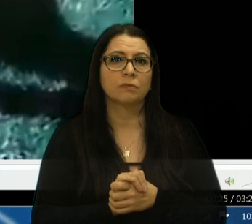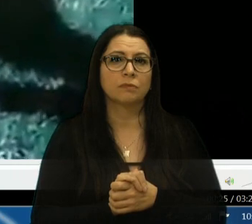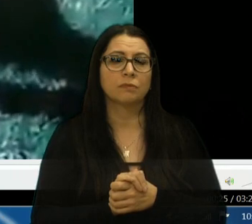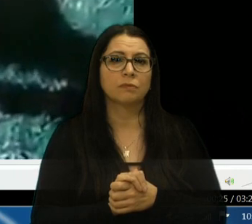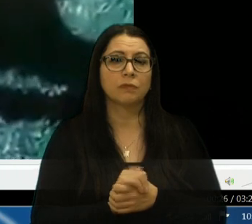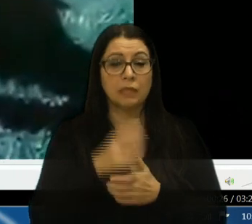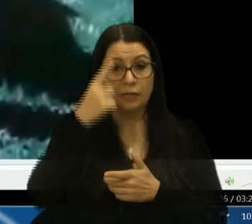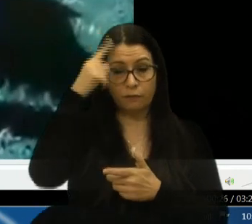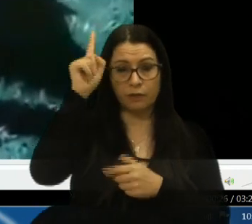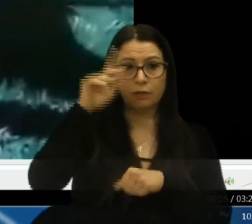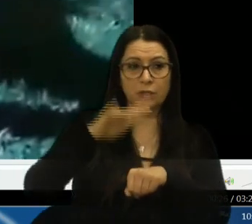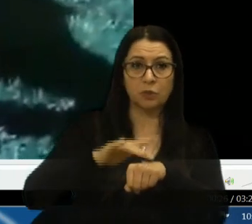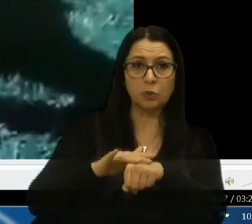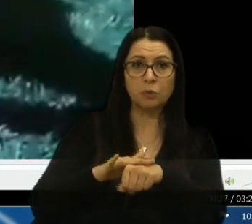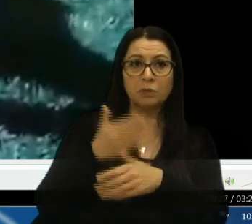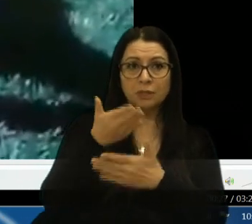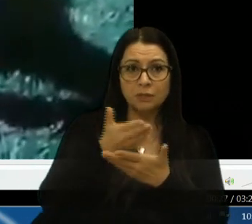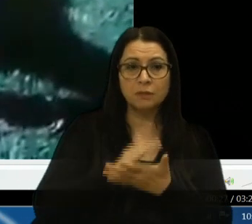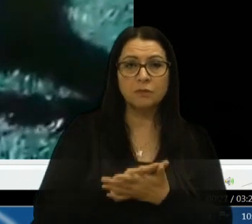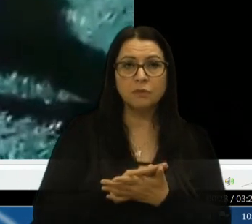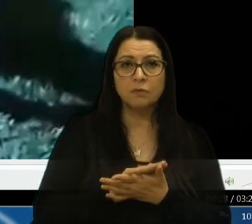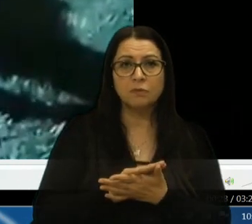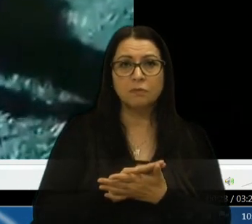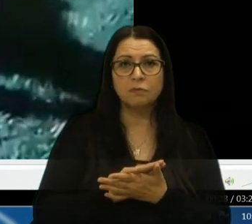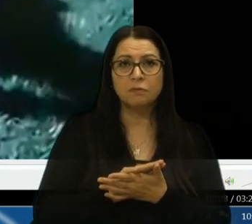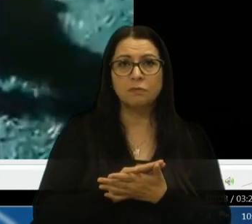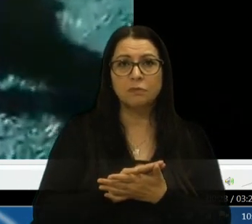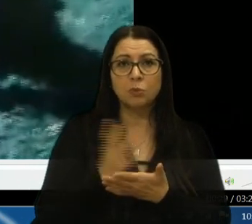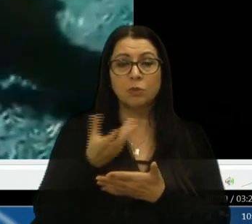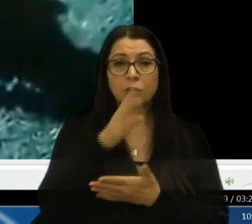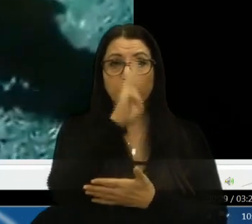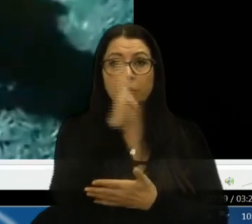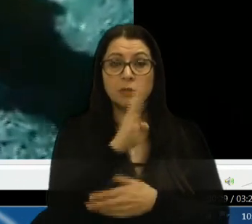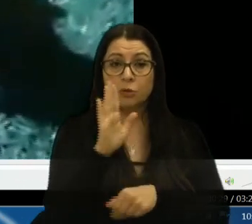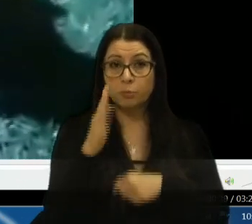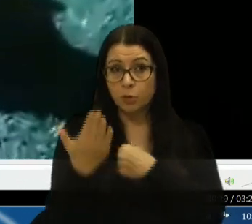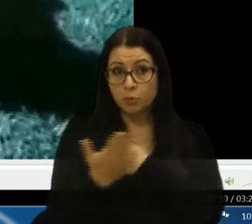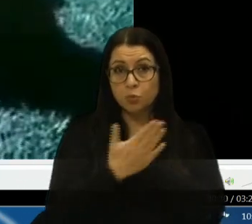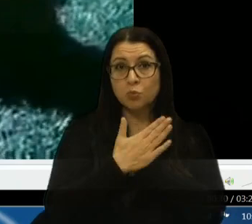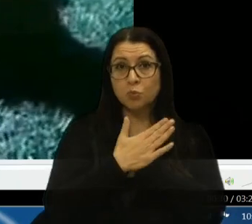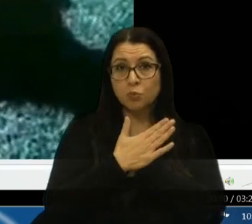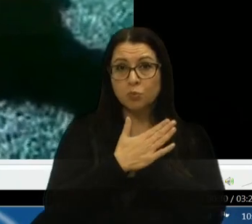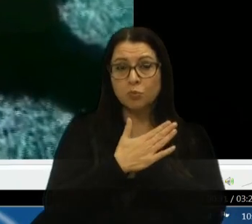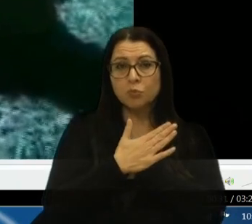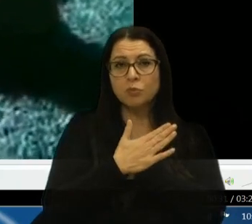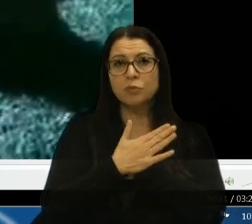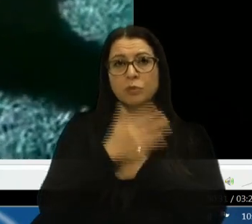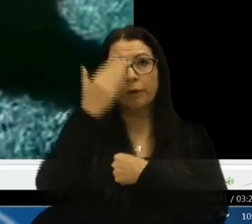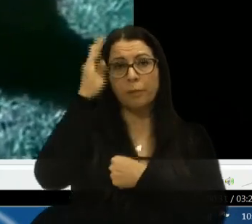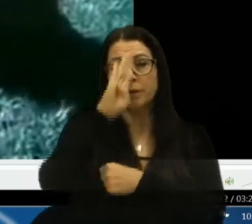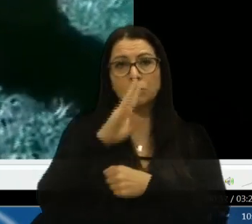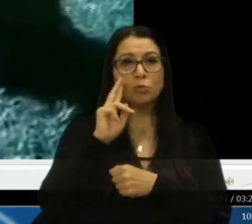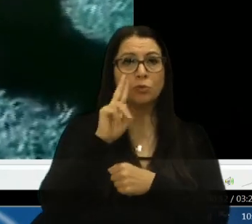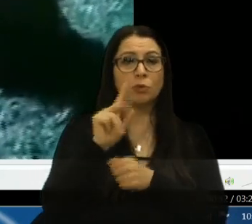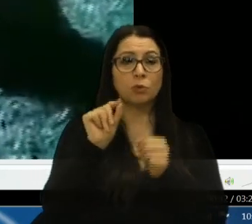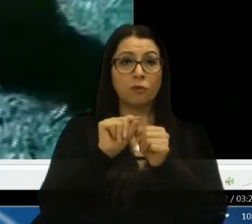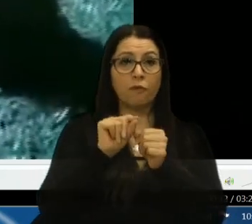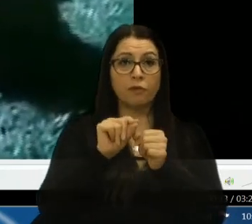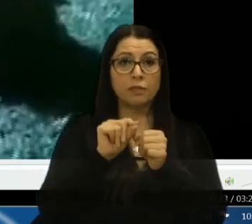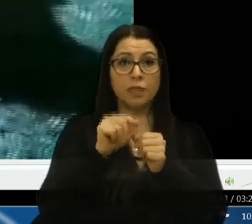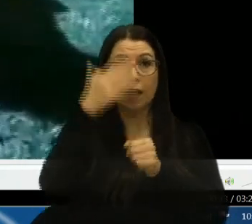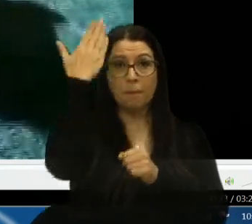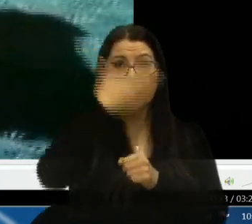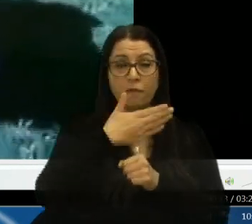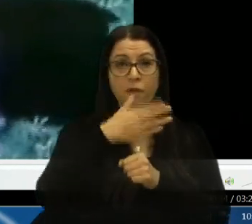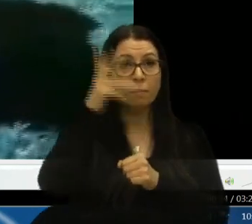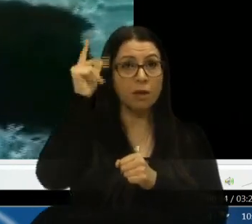Inventa essas doenças aí, ó, que eu quero que o Brasil me ajude. O Brasil inteiro vê o que eu vou fazer para provar. Minha